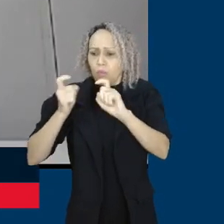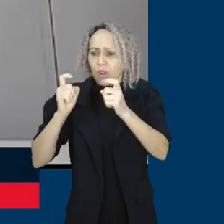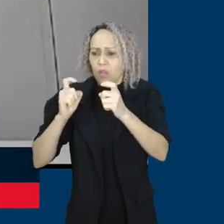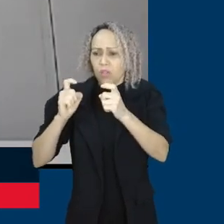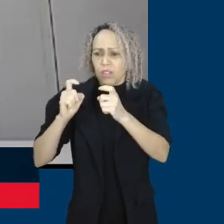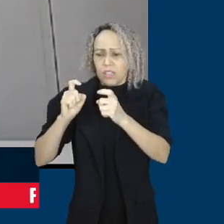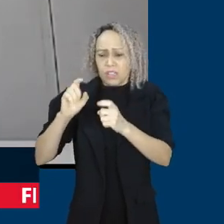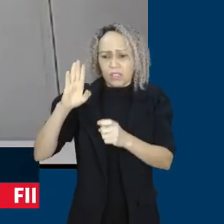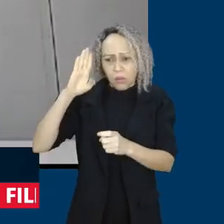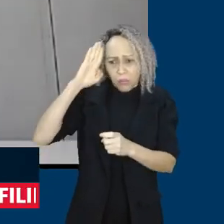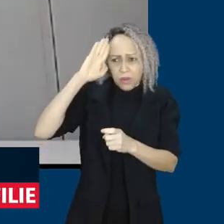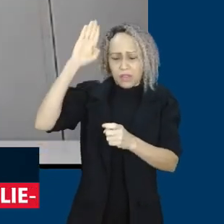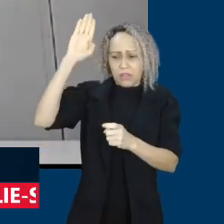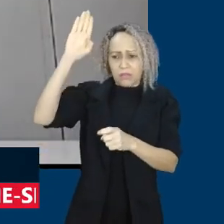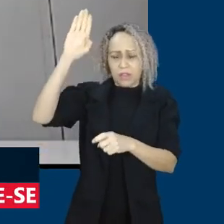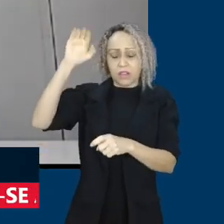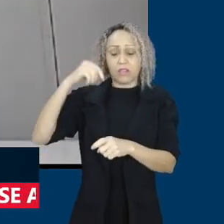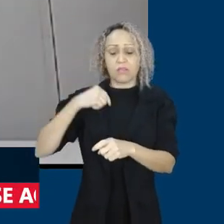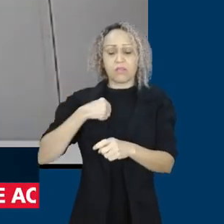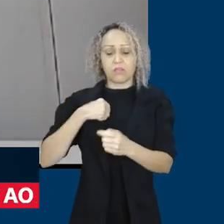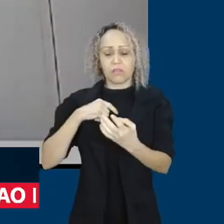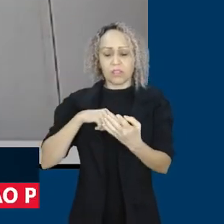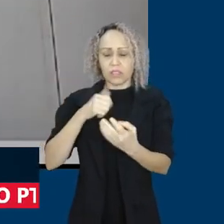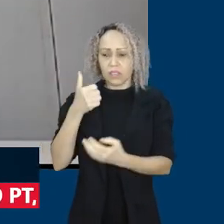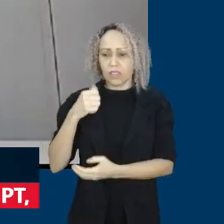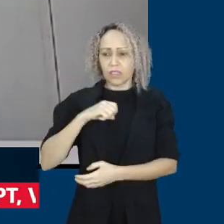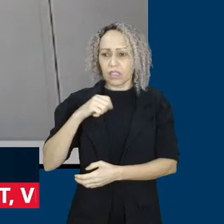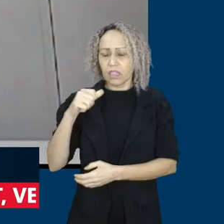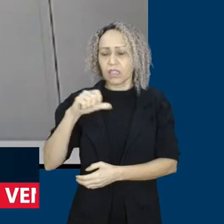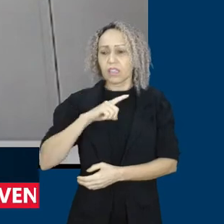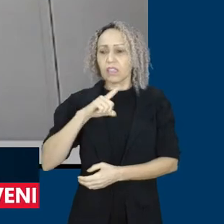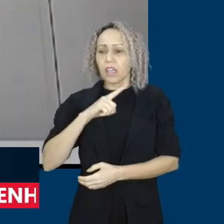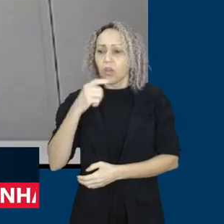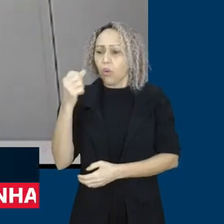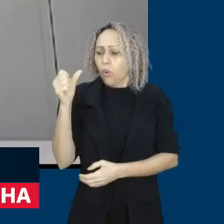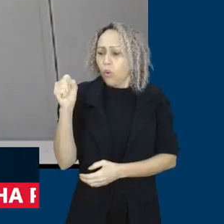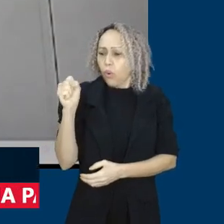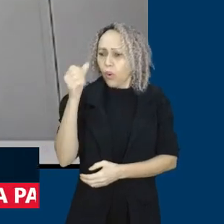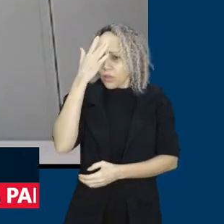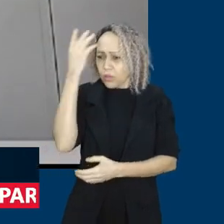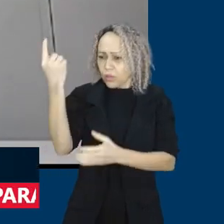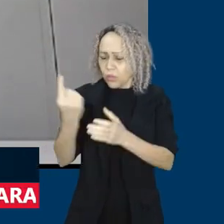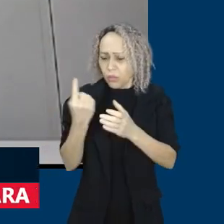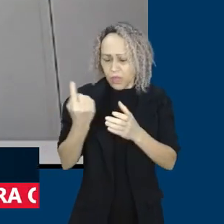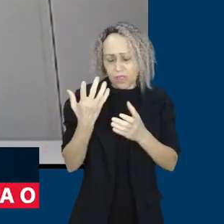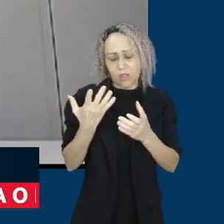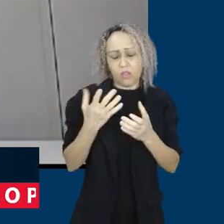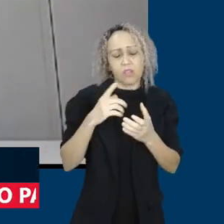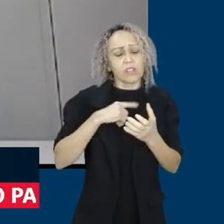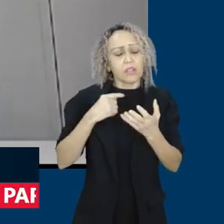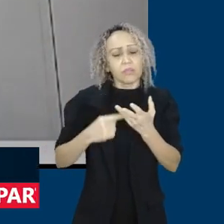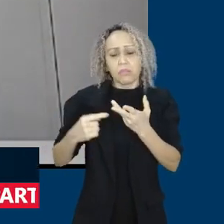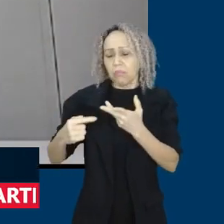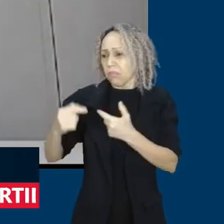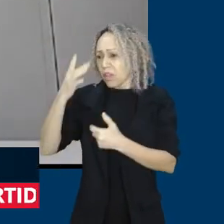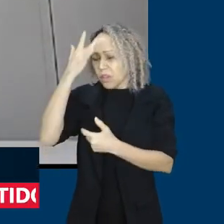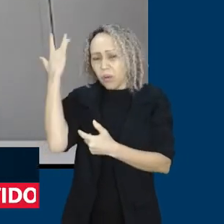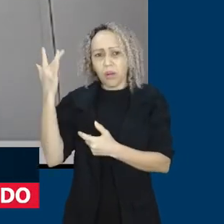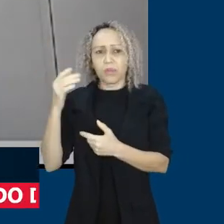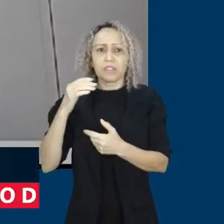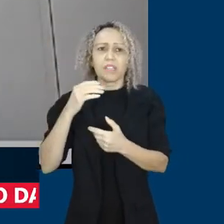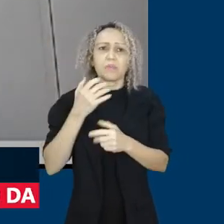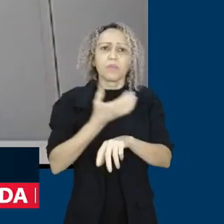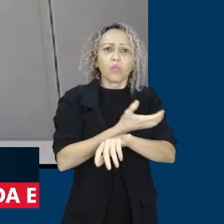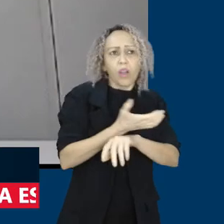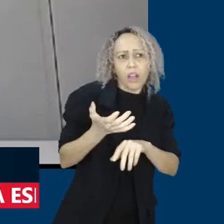8 integrante eu sendo um deles tem gente do MST da do campo das mulheres do movimento negro dos